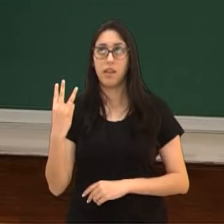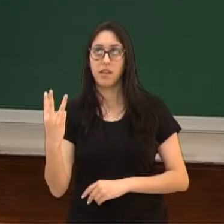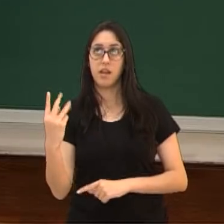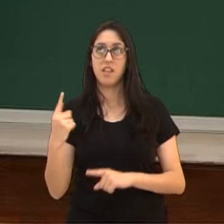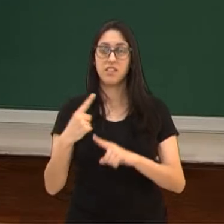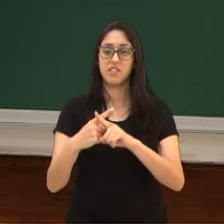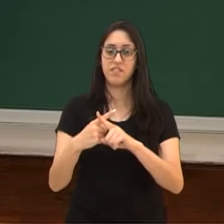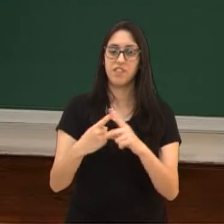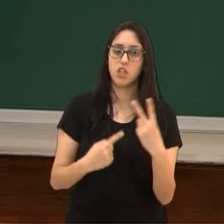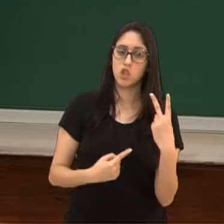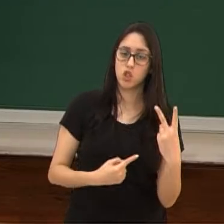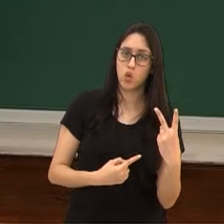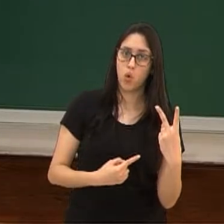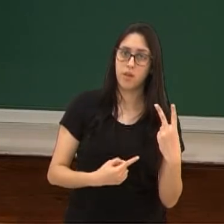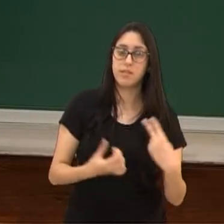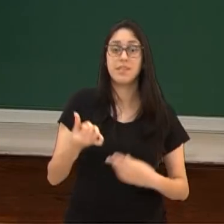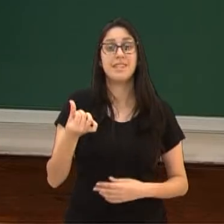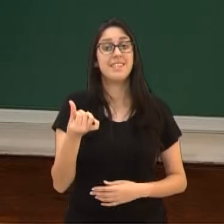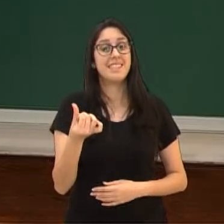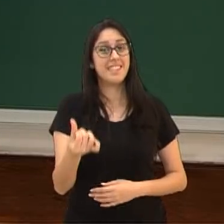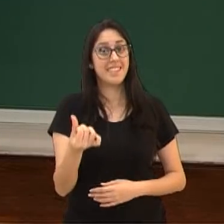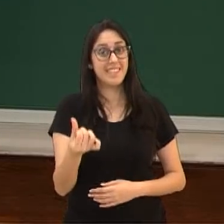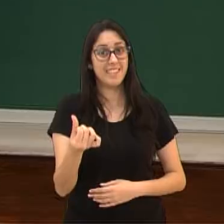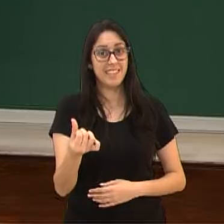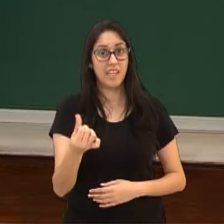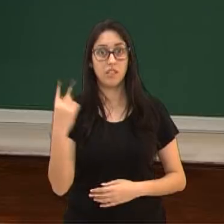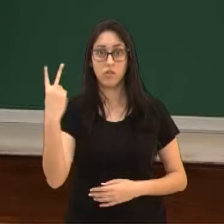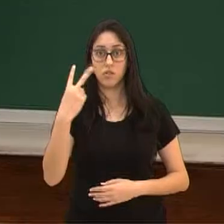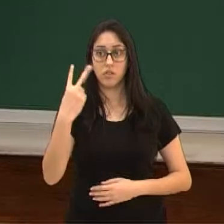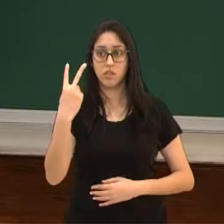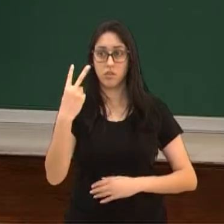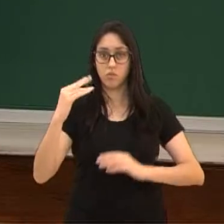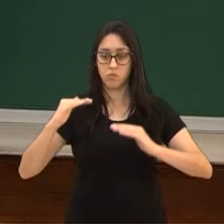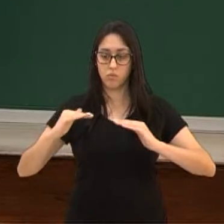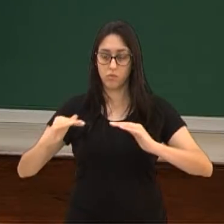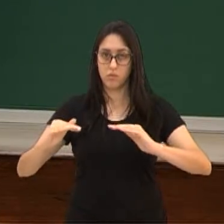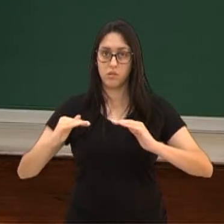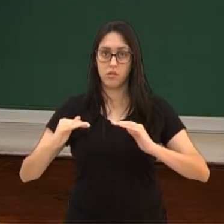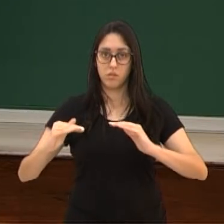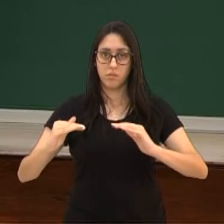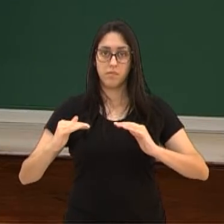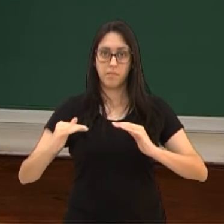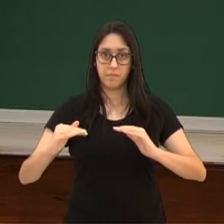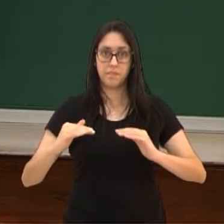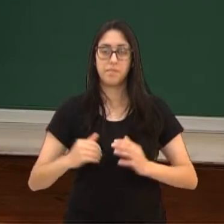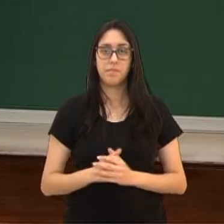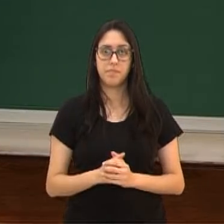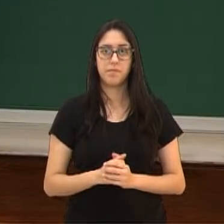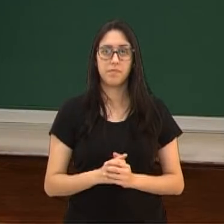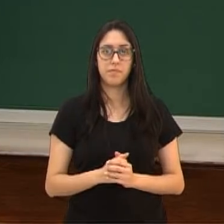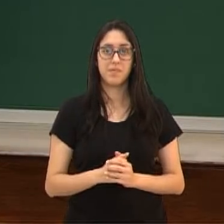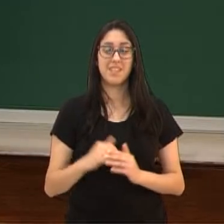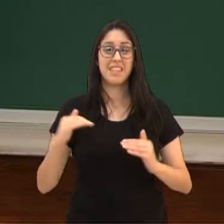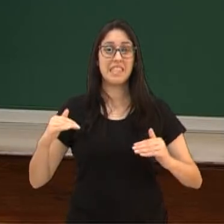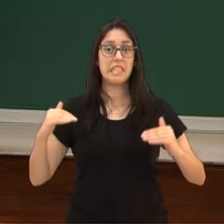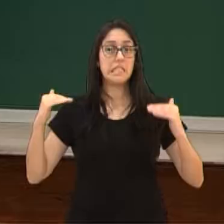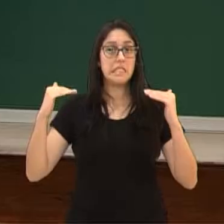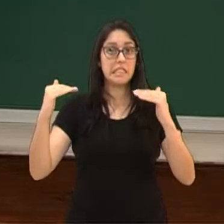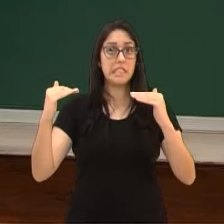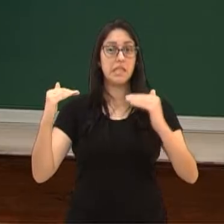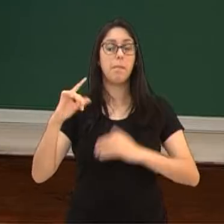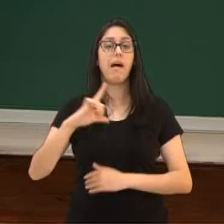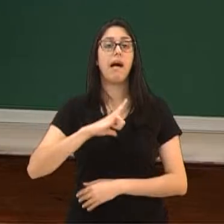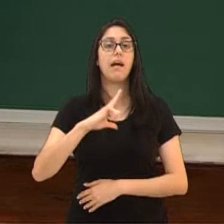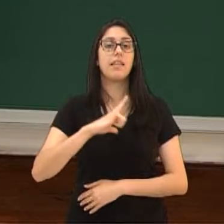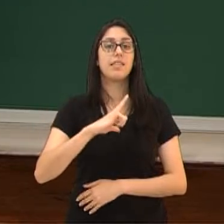2, eu tenho 6 cubinhos no segundo andar dessa estrutura. E na estrutura de cima, nós